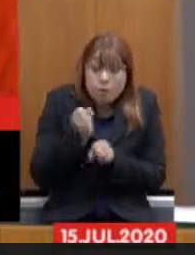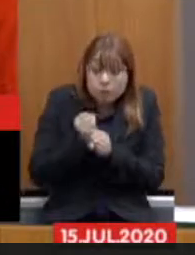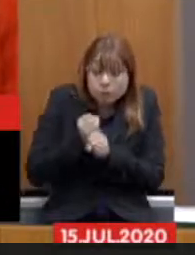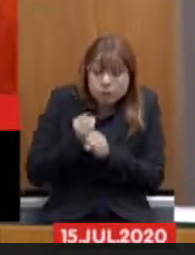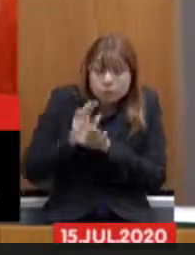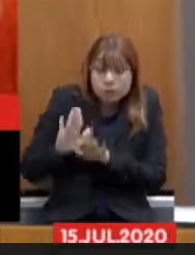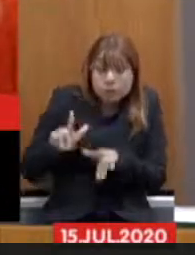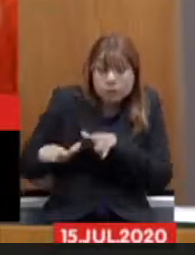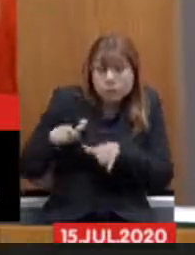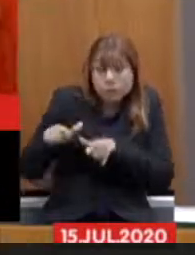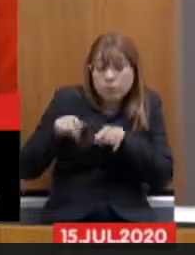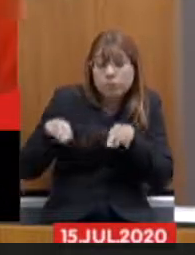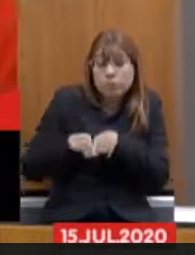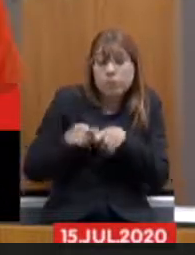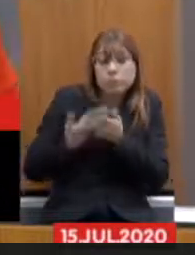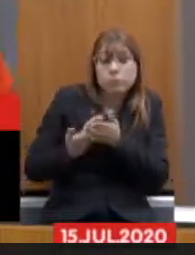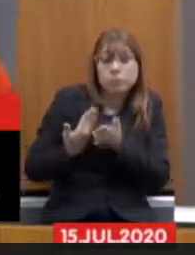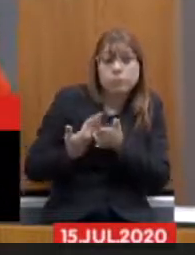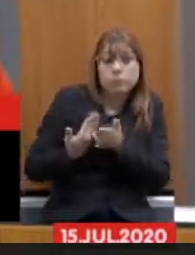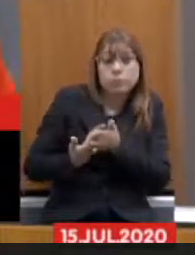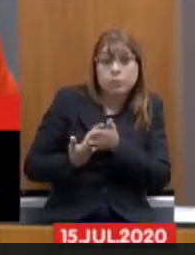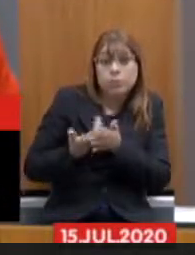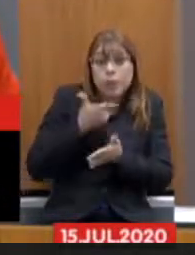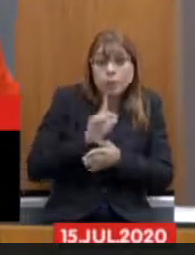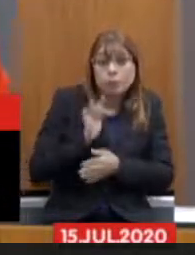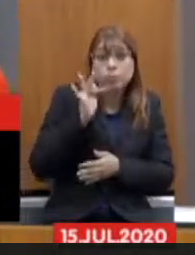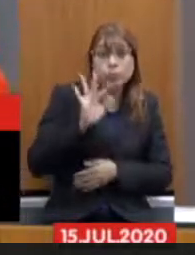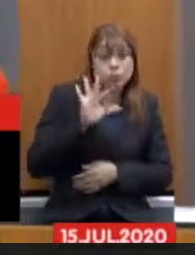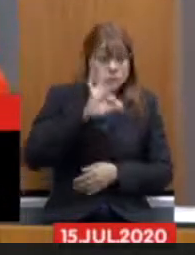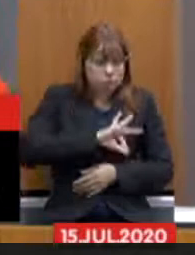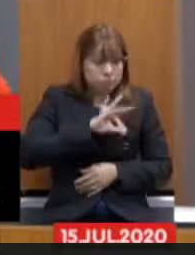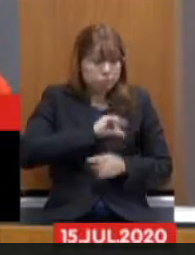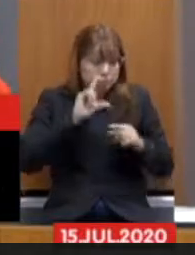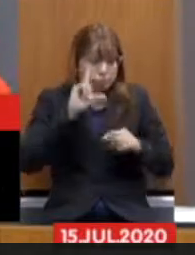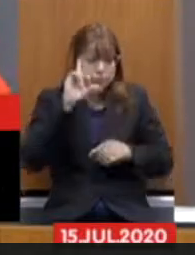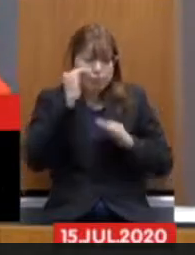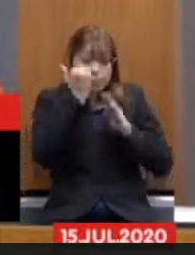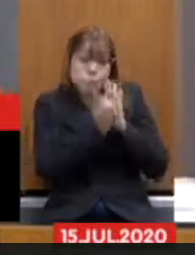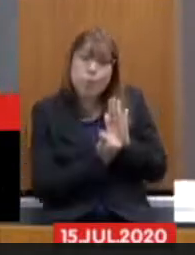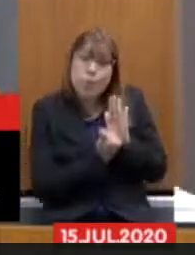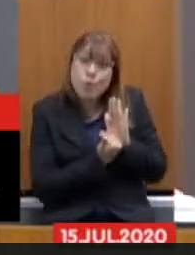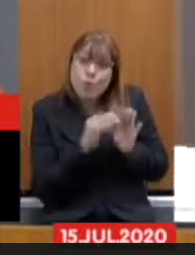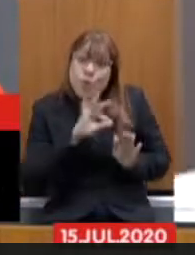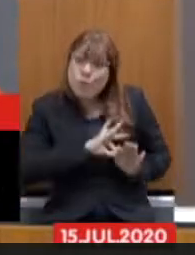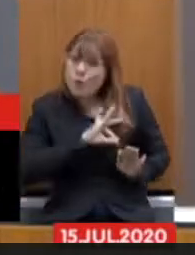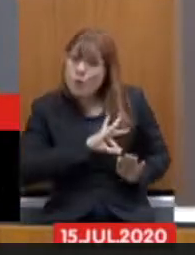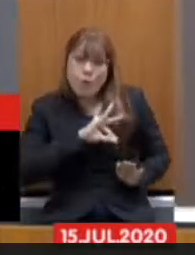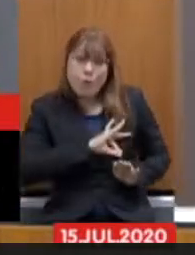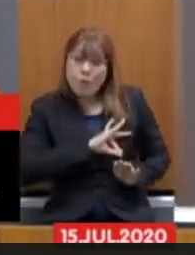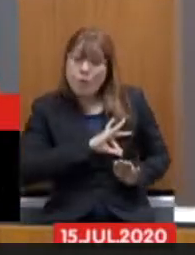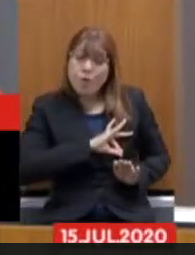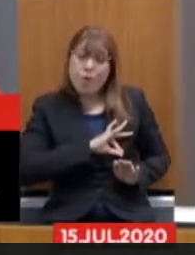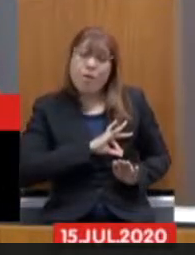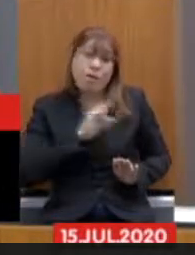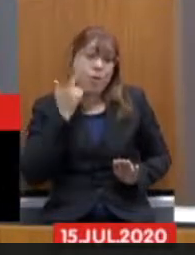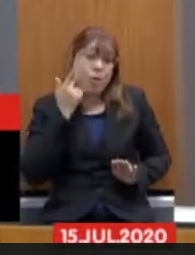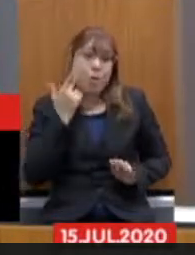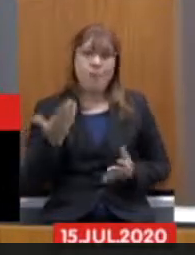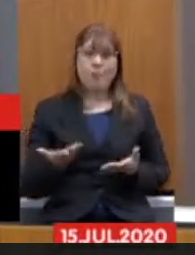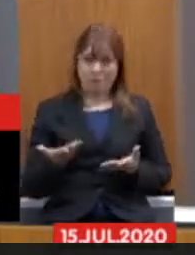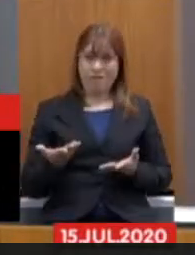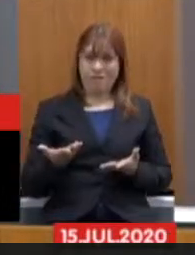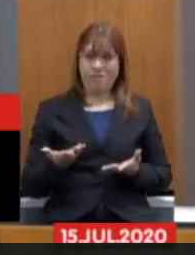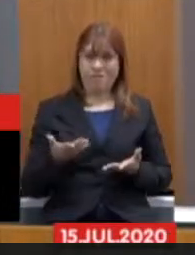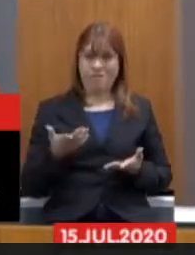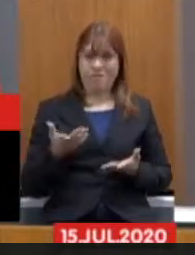para obter uma remuneração inferior ao que é o seu salário ao seu salário da ativa então